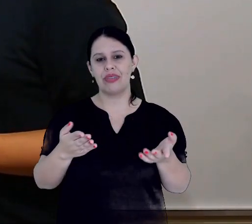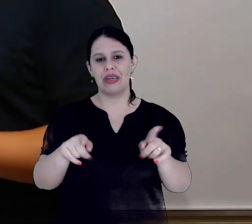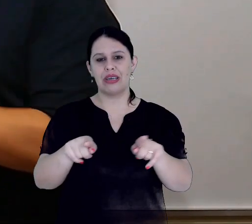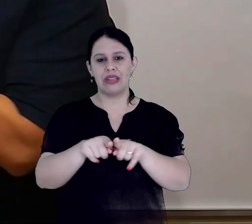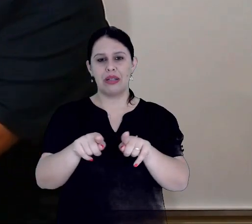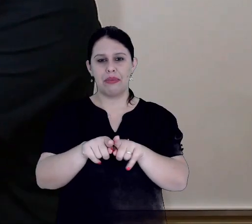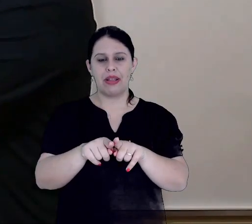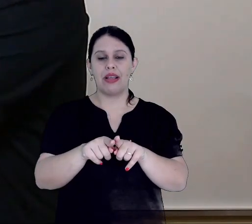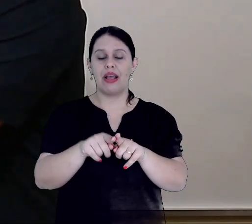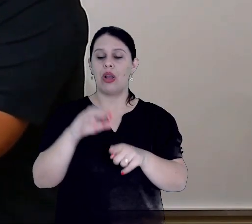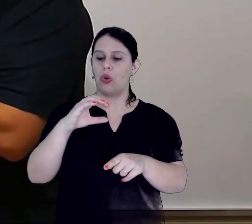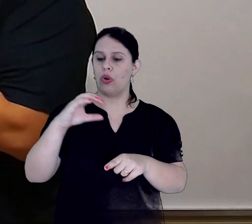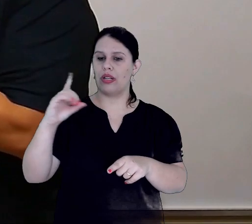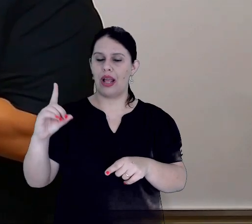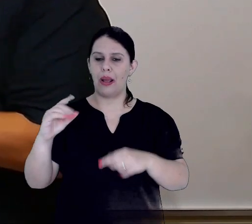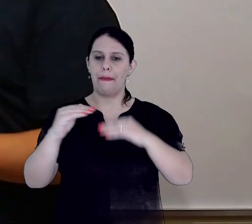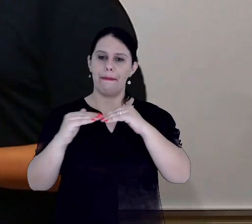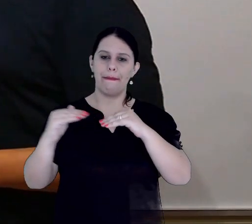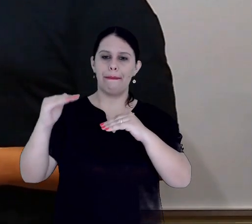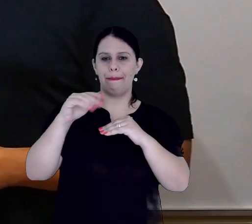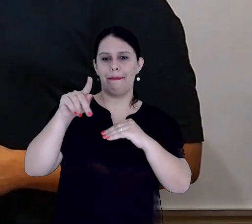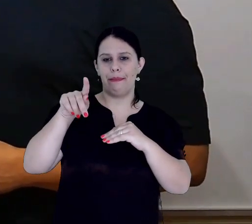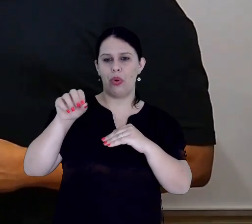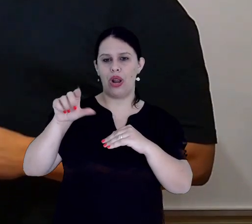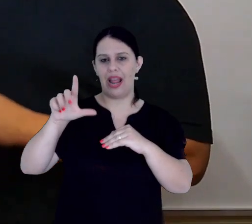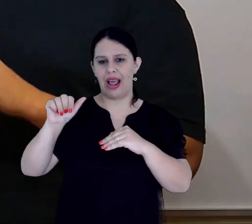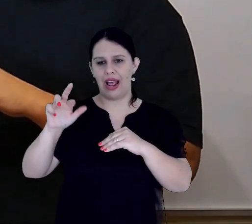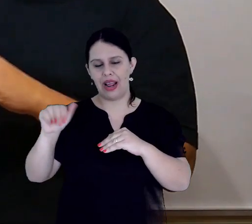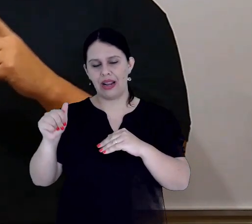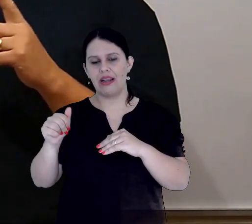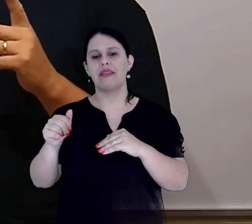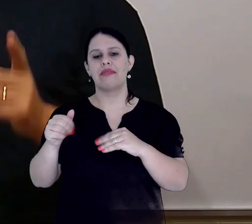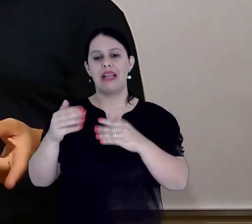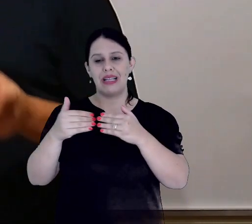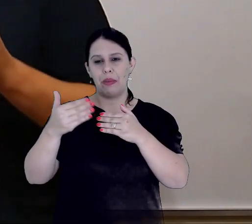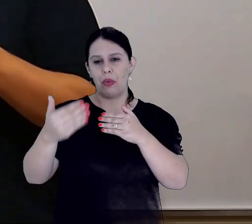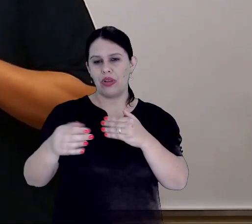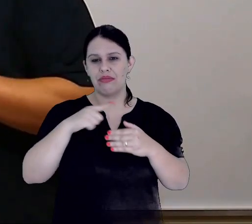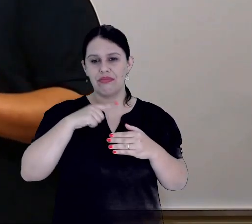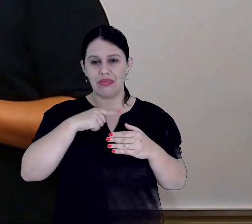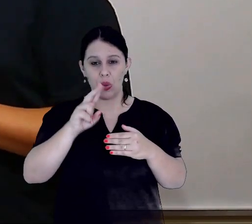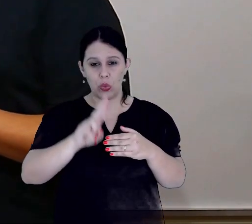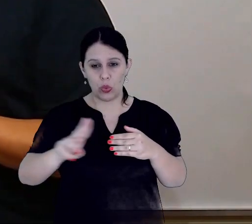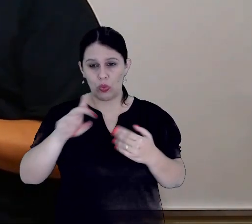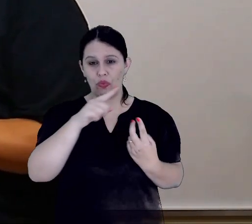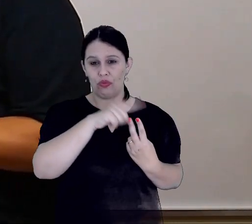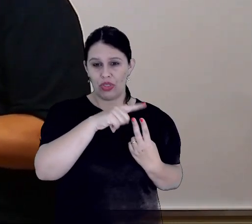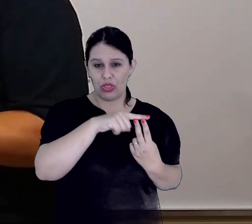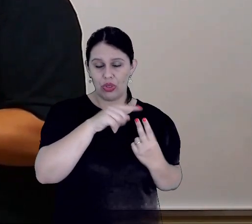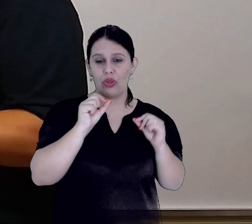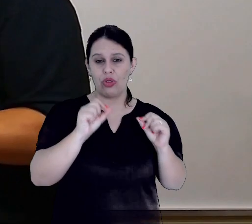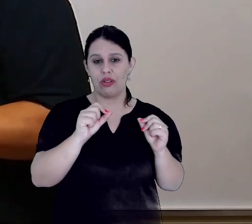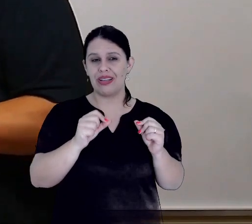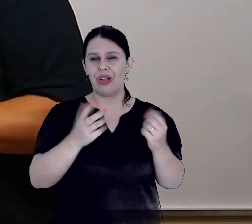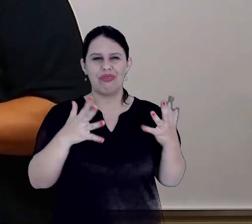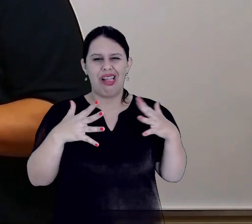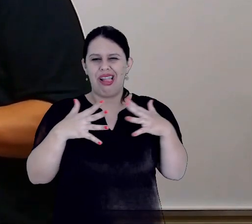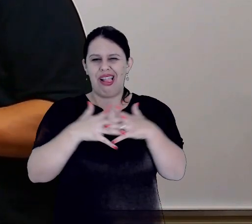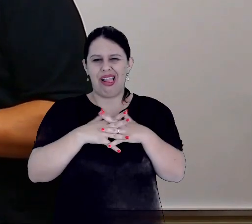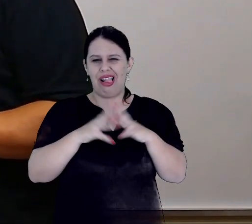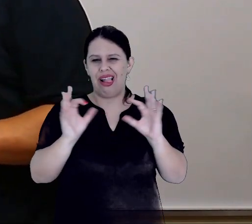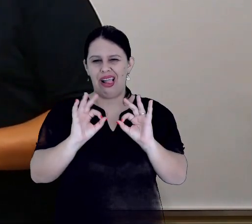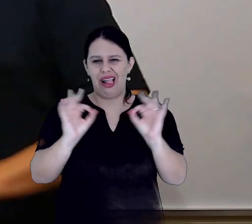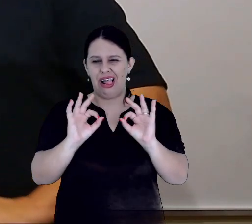retangulares A gente vai precisar voltar nisso Quando a gente for transformar de coordenadas polares para retangulares Quando a gente for achar